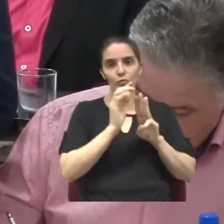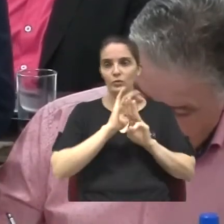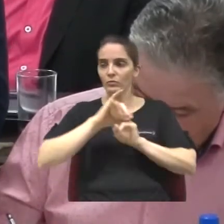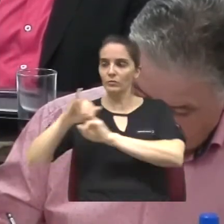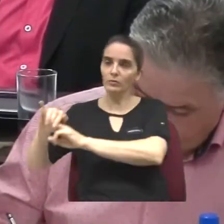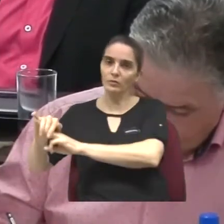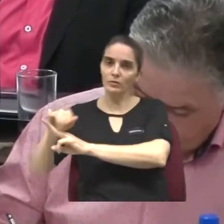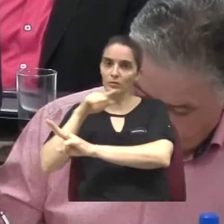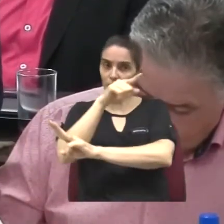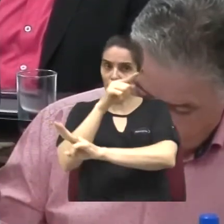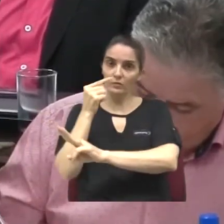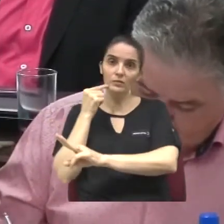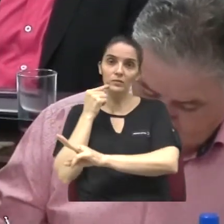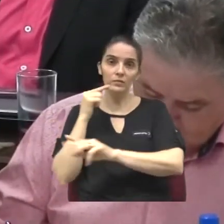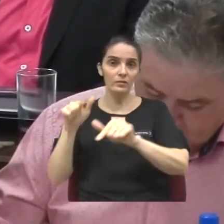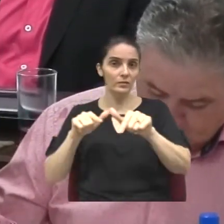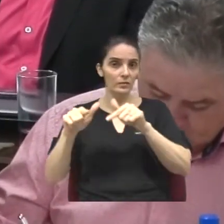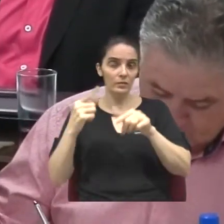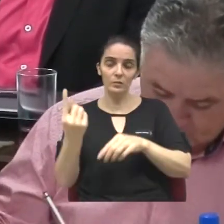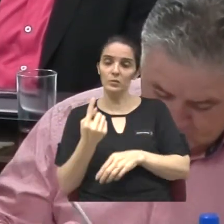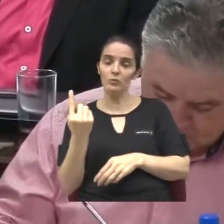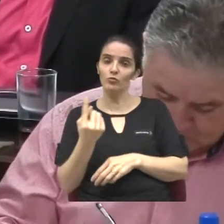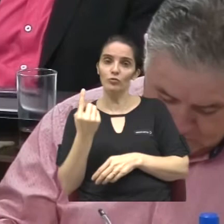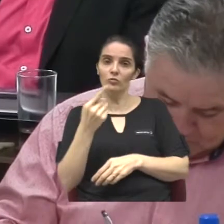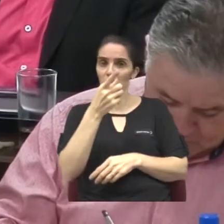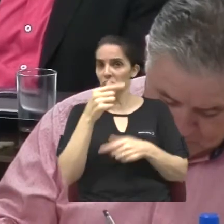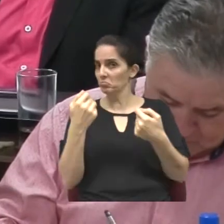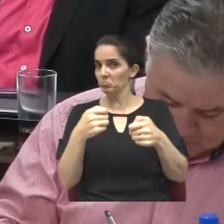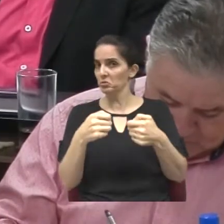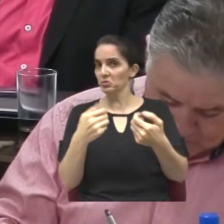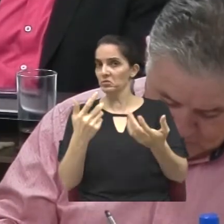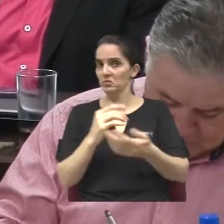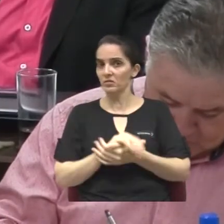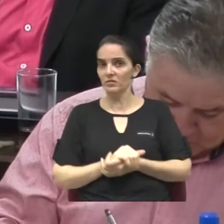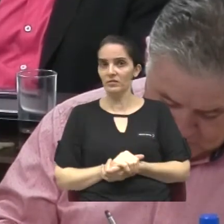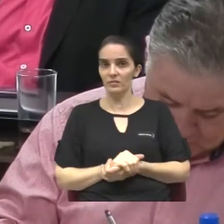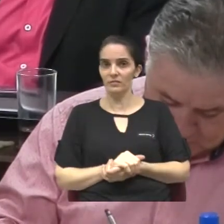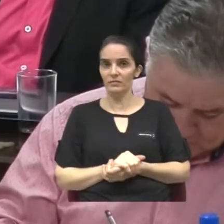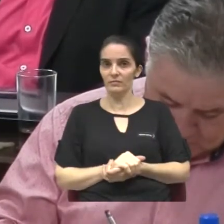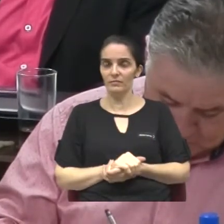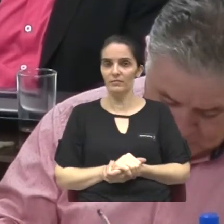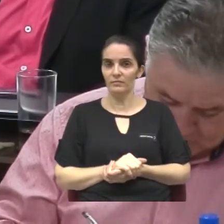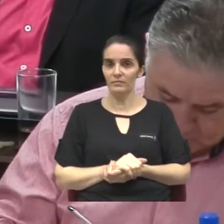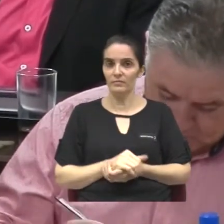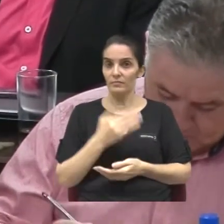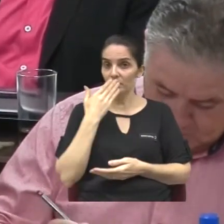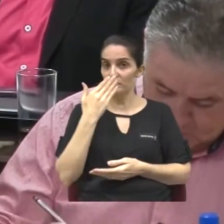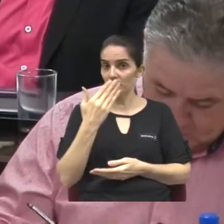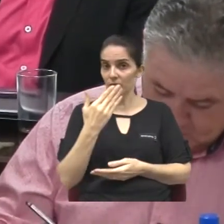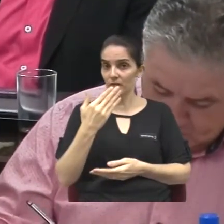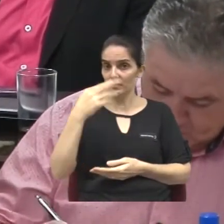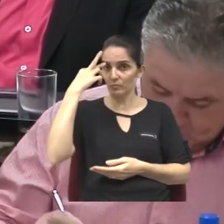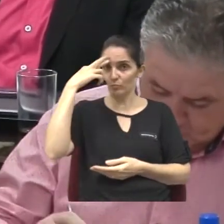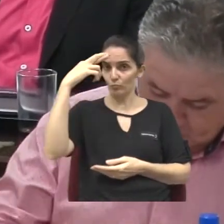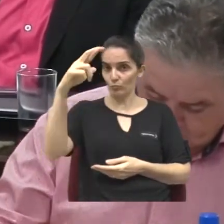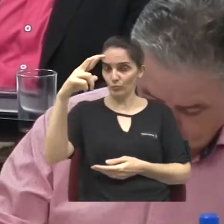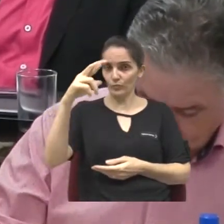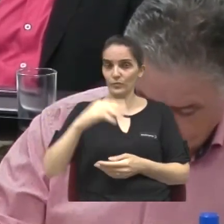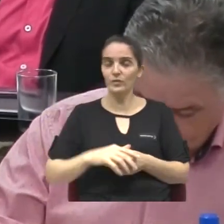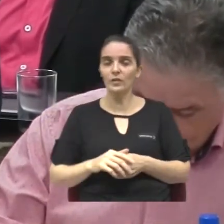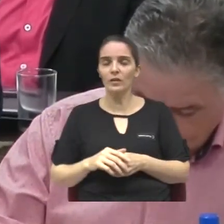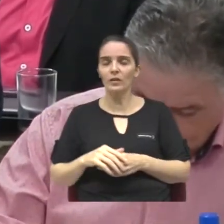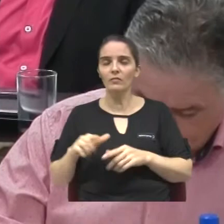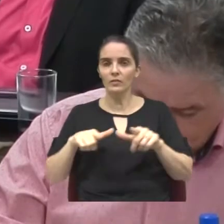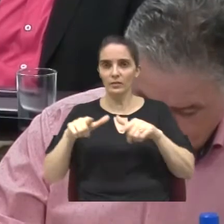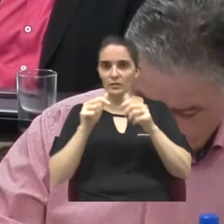trabalha sozinho, porque o senhor acha que o senhor não precisa. Pede exoneração do seu chefe de gabinete, pede exoneração dos seus 2